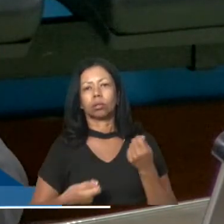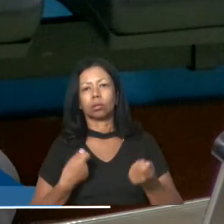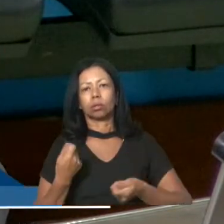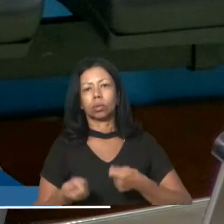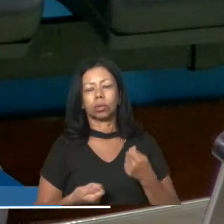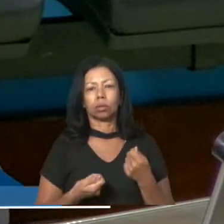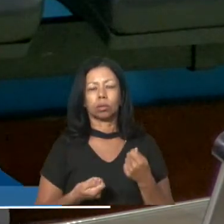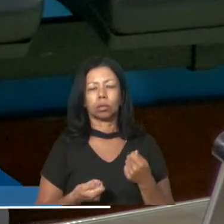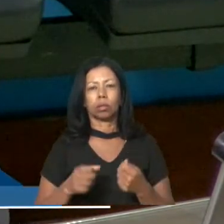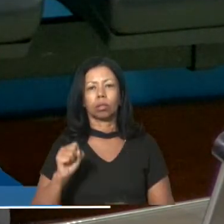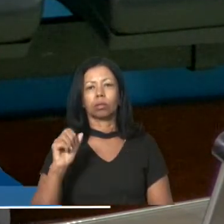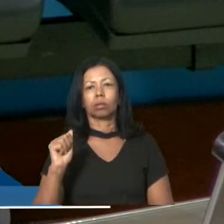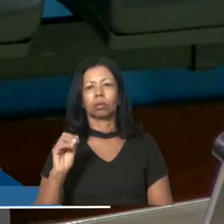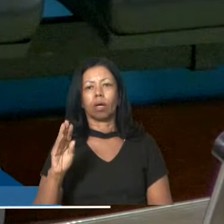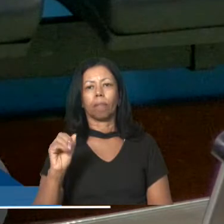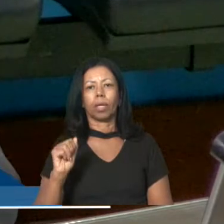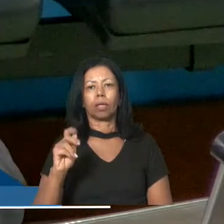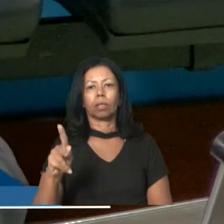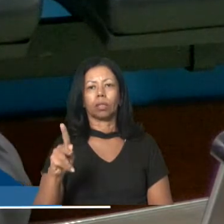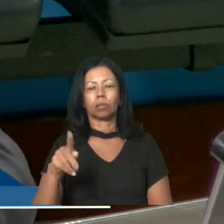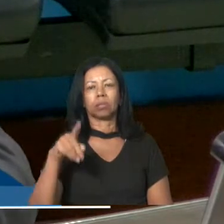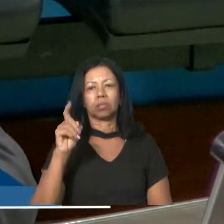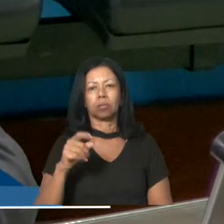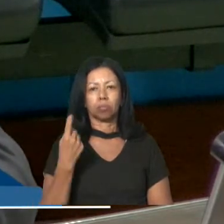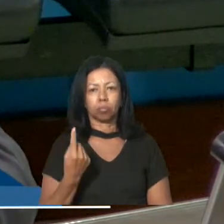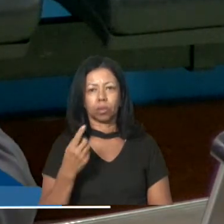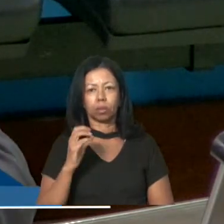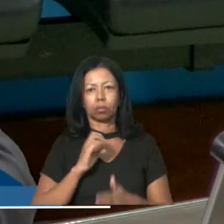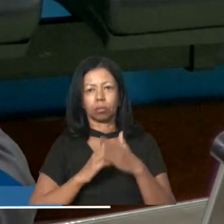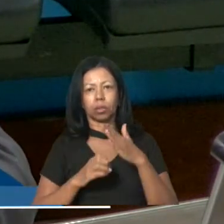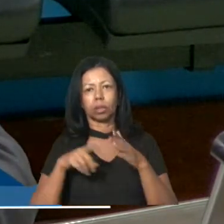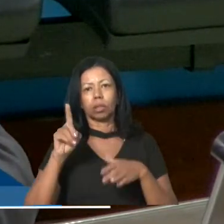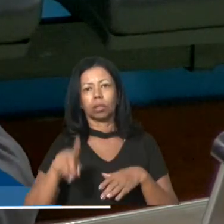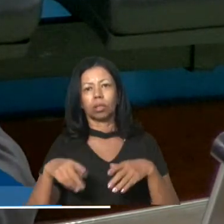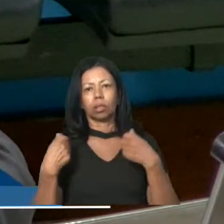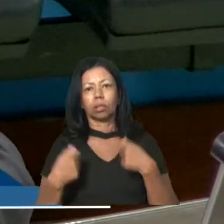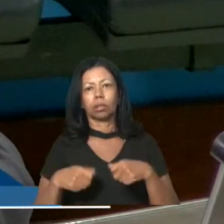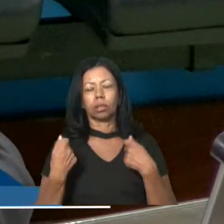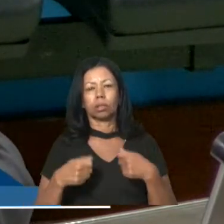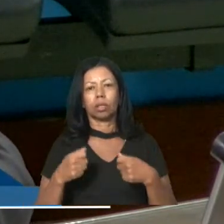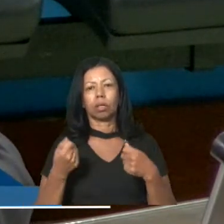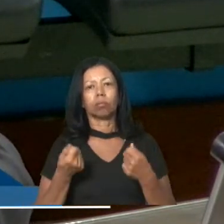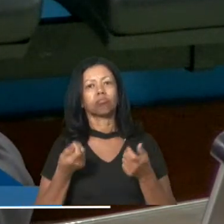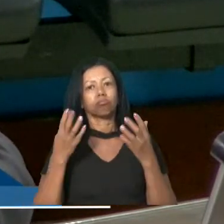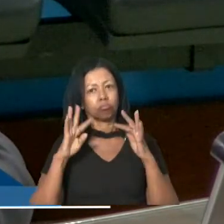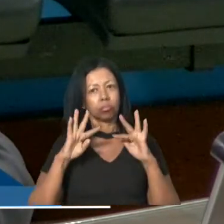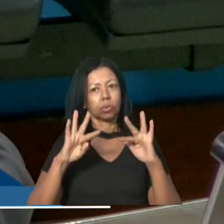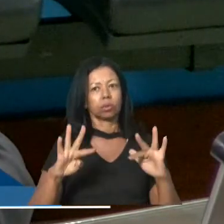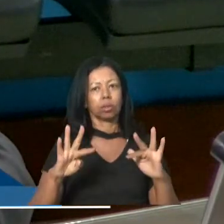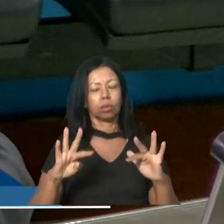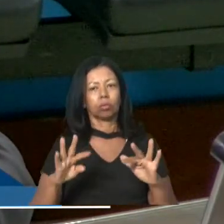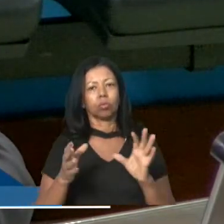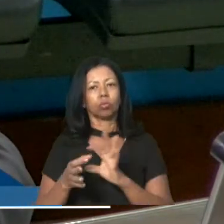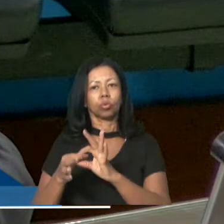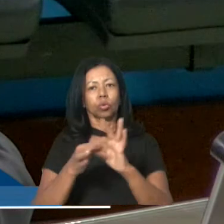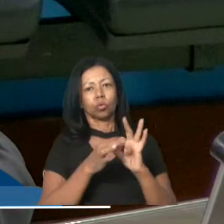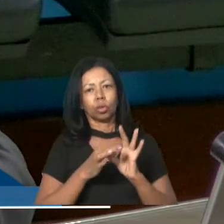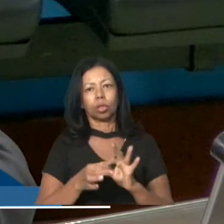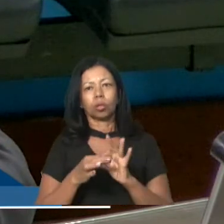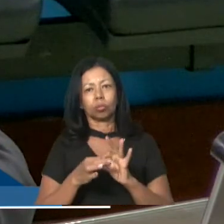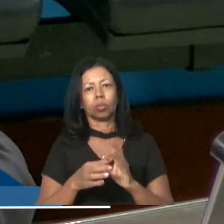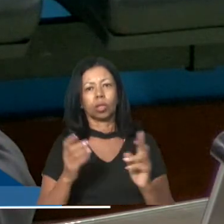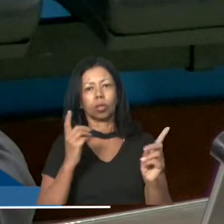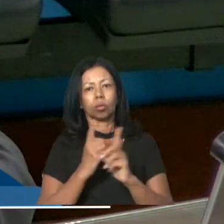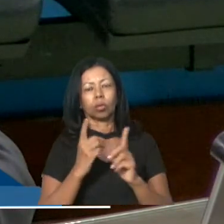administradoras, a Sabesp sendo uma delas, em que é necessário ficarmos atentos, nos unirmos para